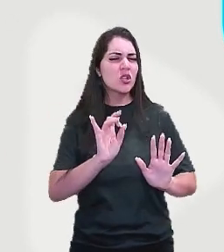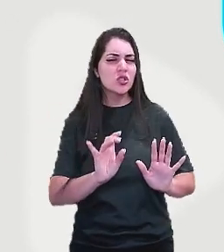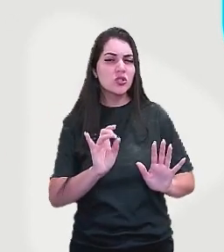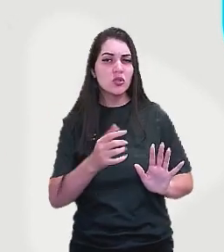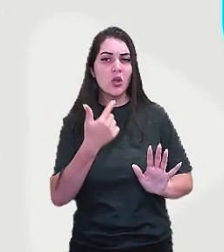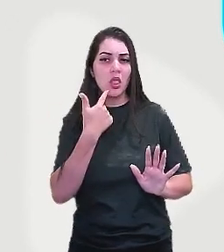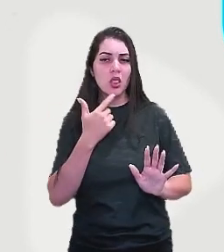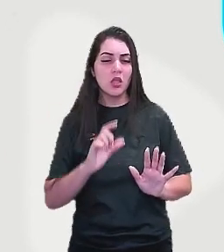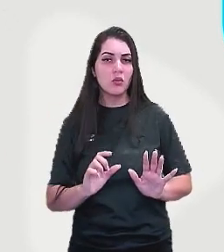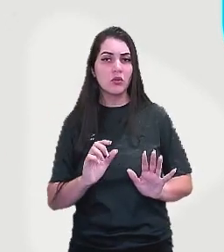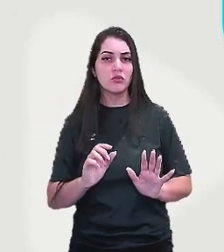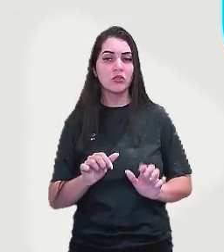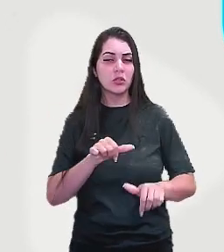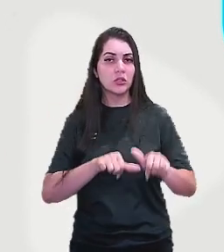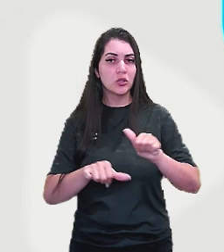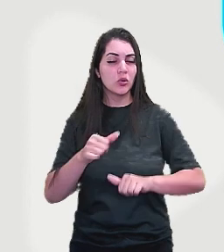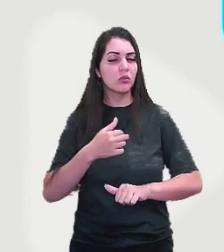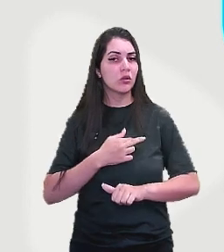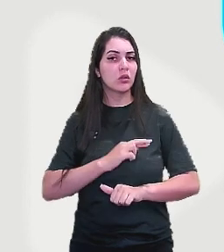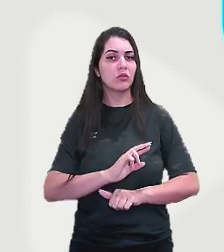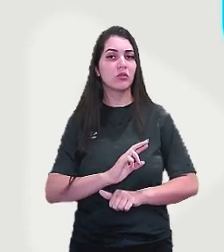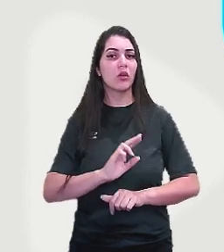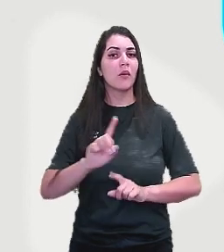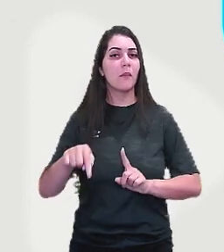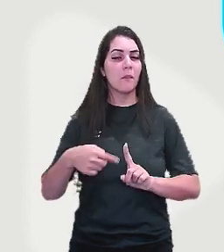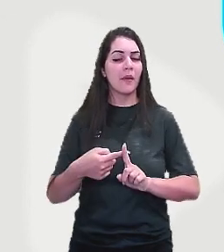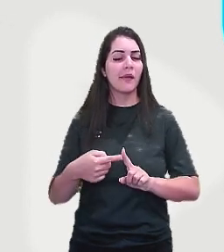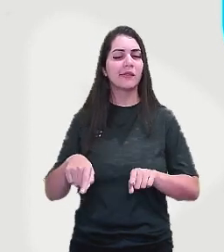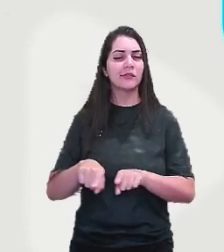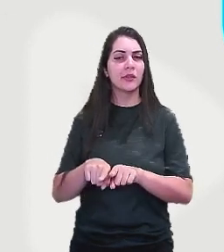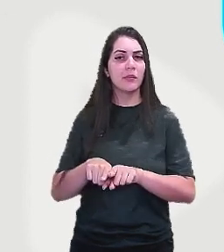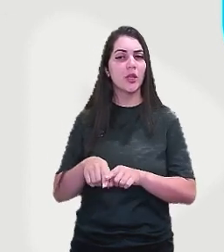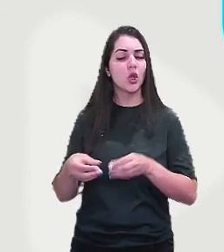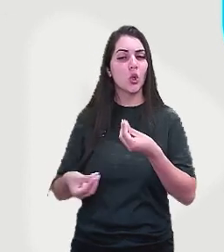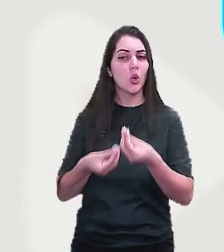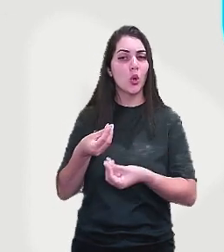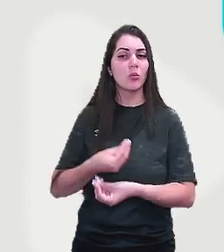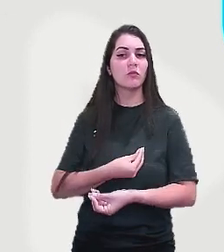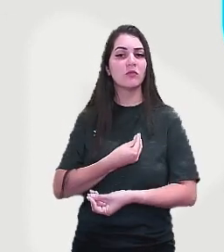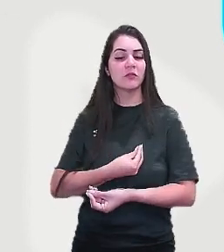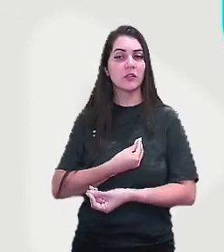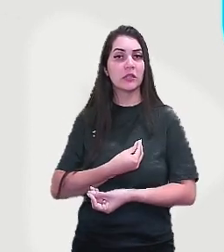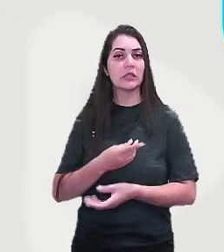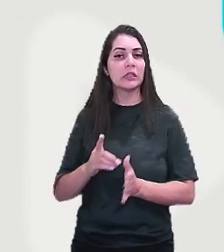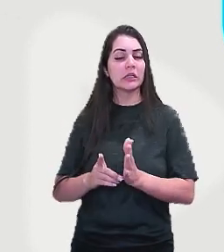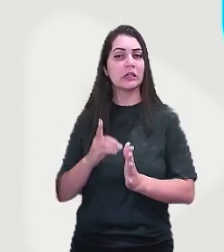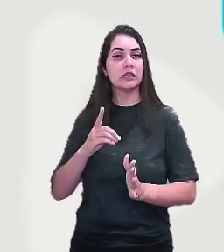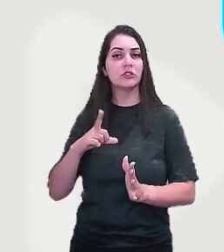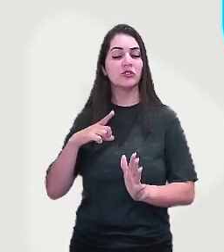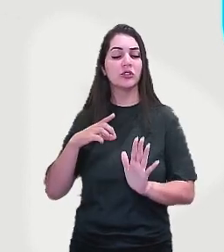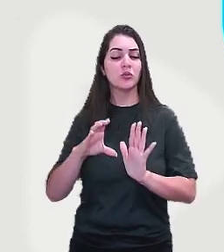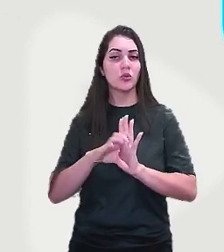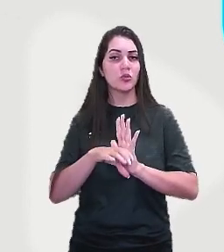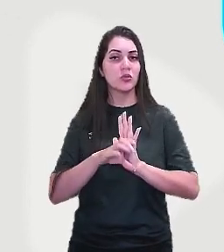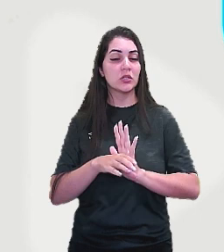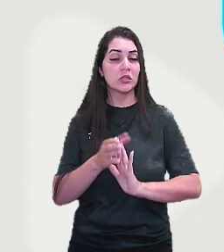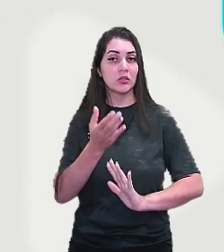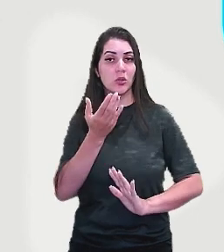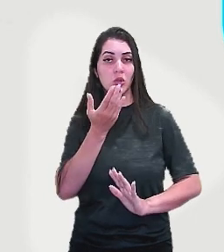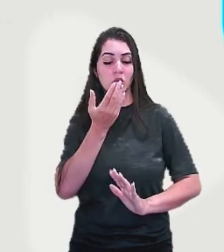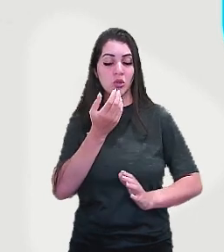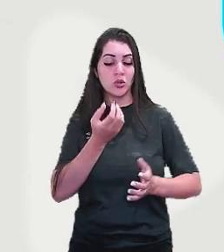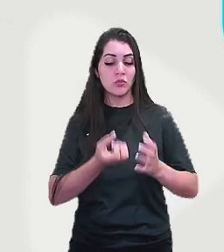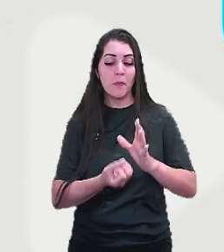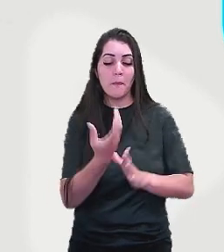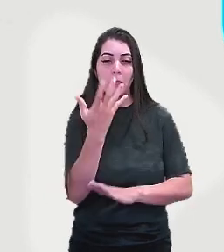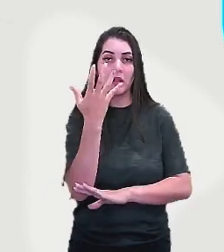linguagem que mudou, o modo de religião, mas o modo de subsistência. Eles tinham um conceito de plantar para comer, plantar só o que